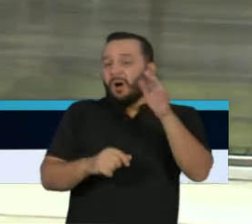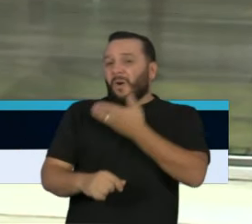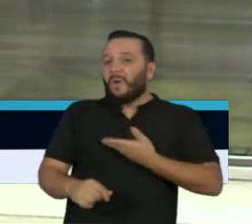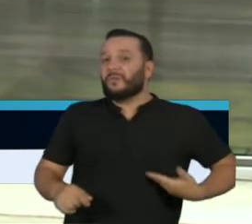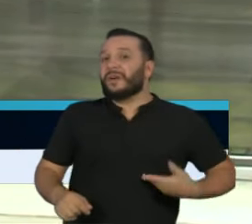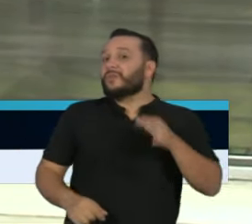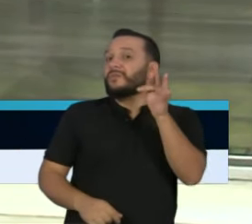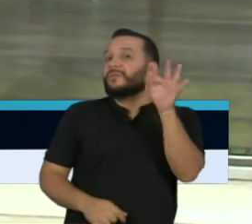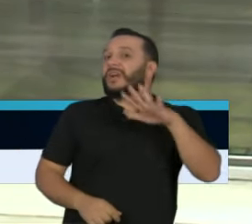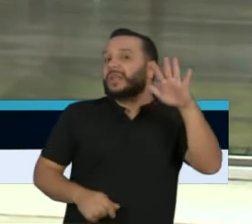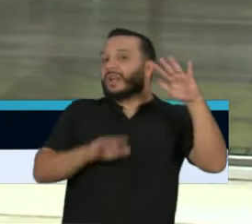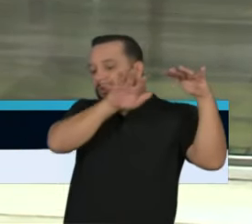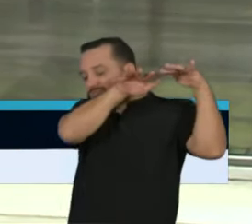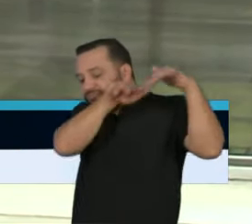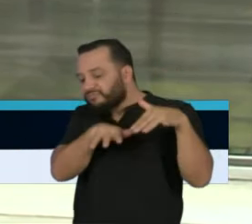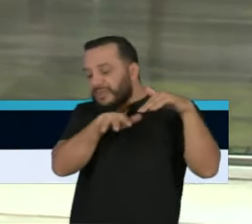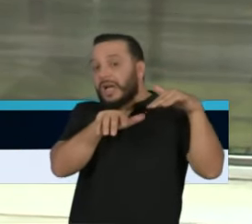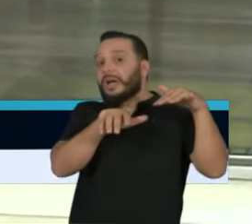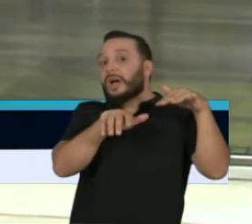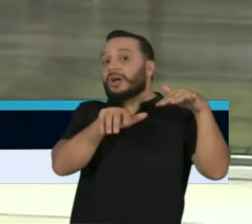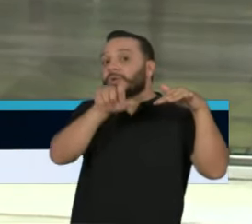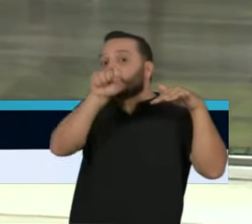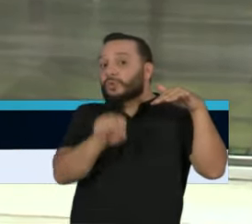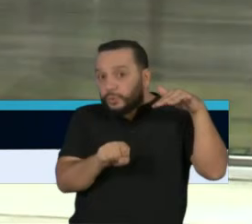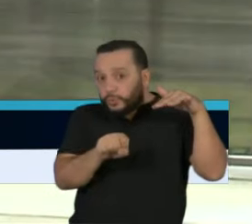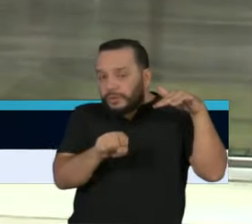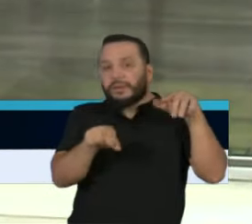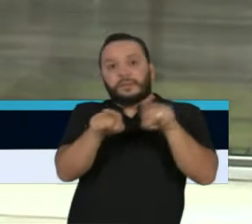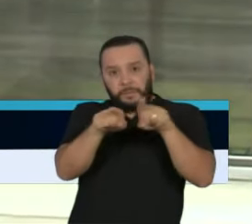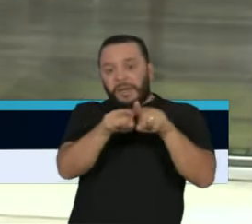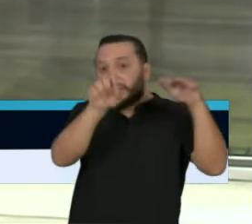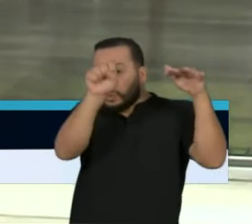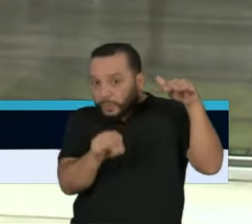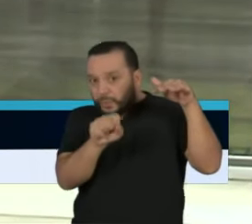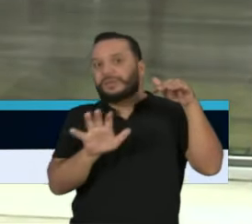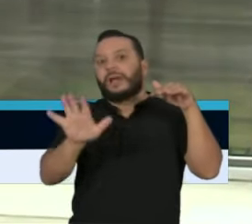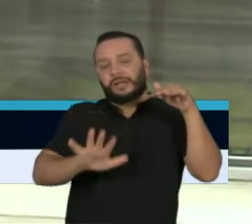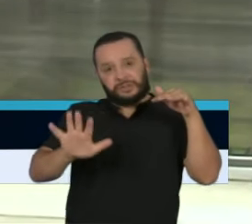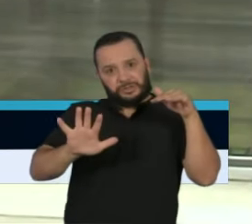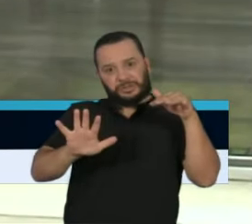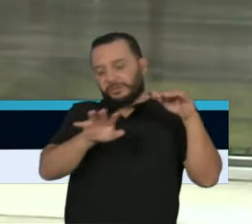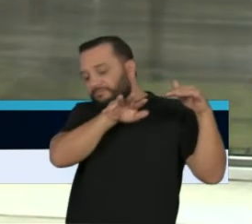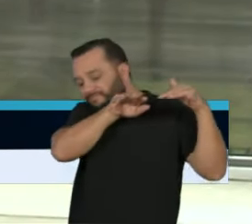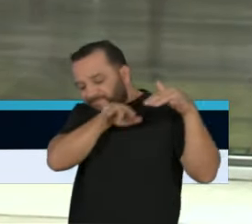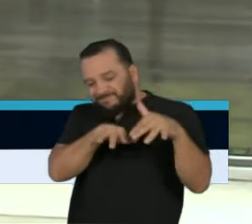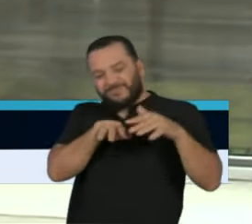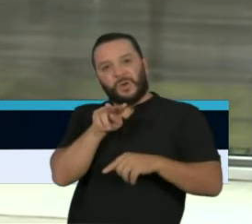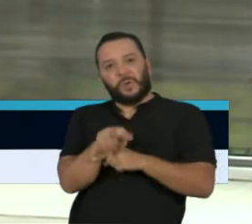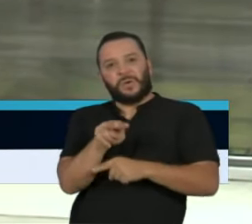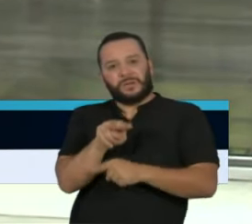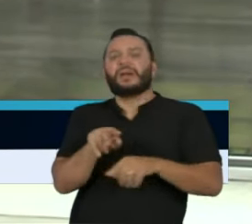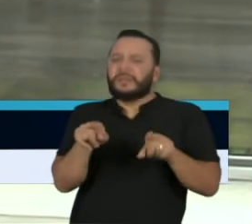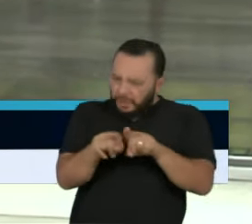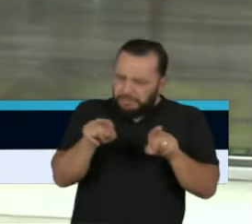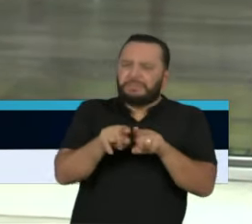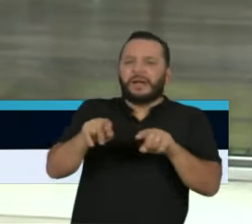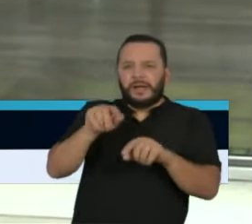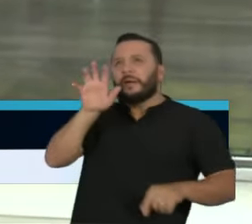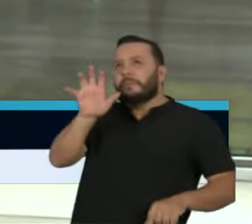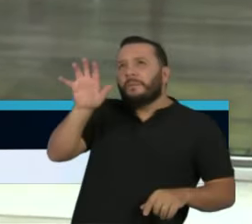correto aos estados do Sul e Sudeste e também, obviamente, manter o seu olhar sobre todas as demais regiões do